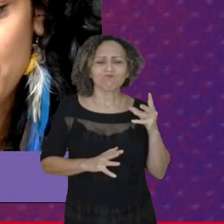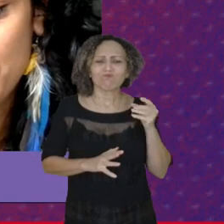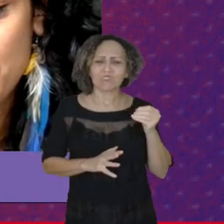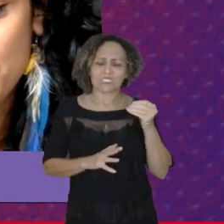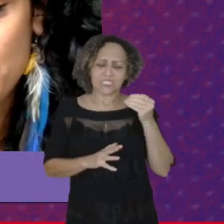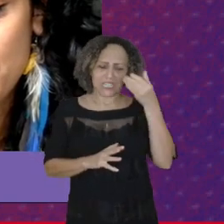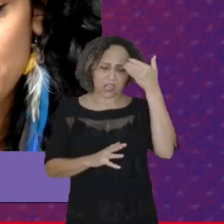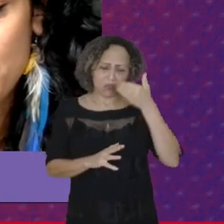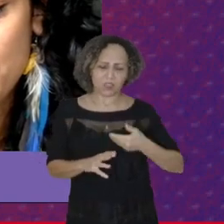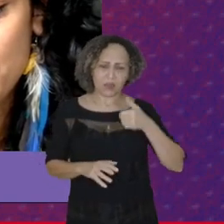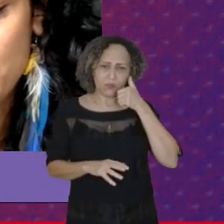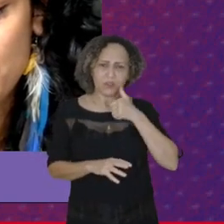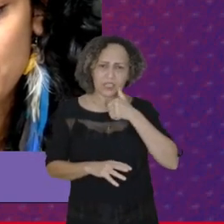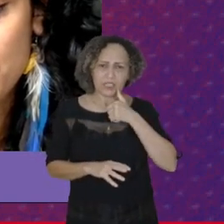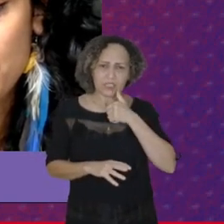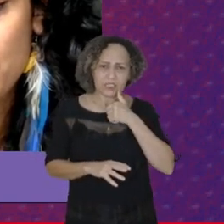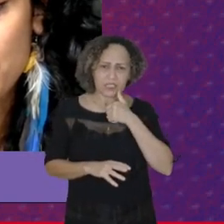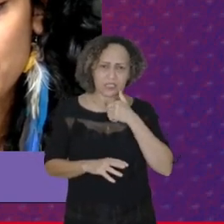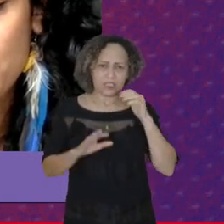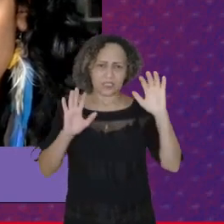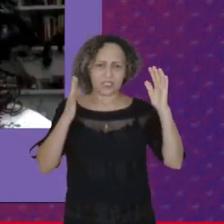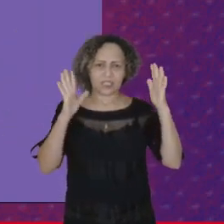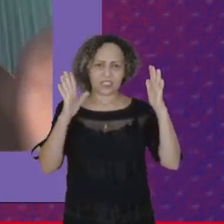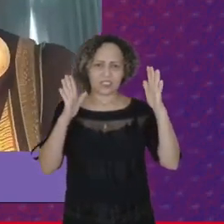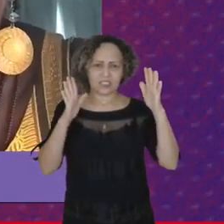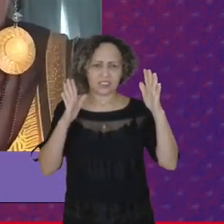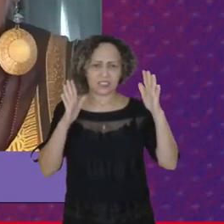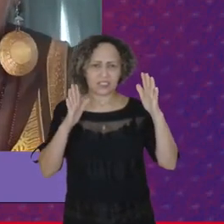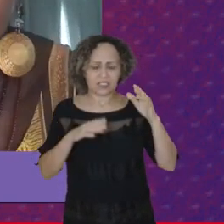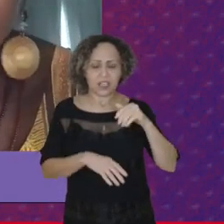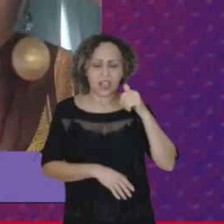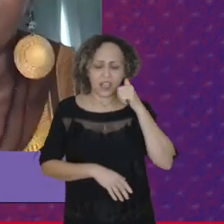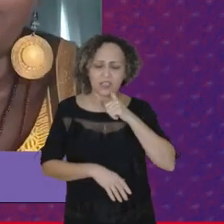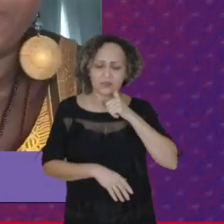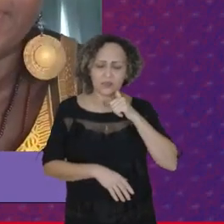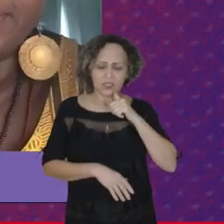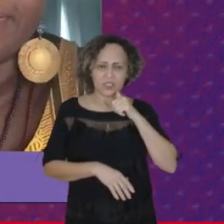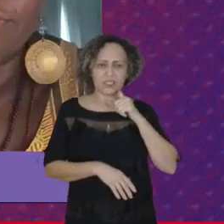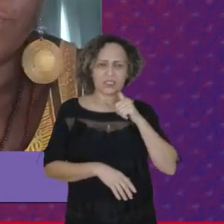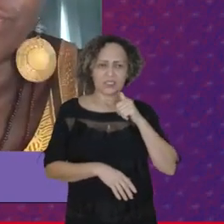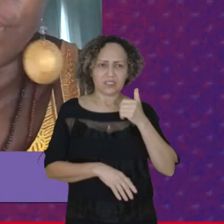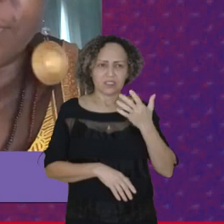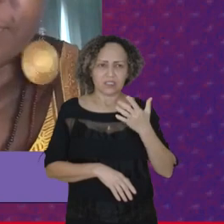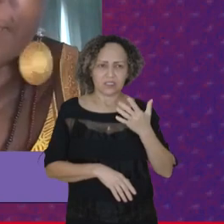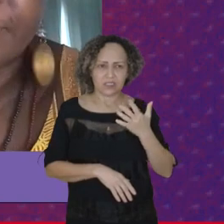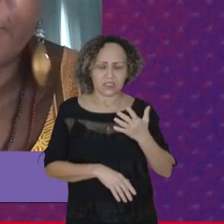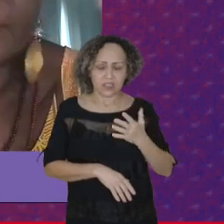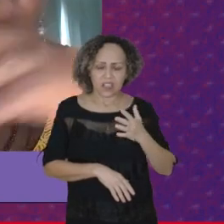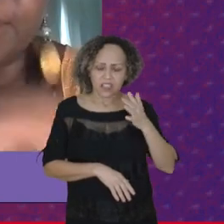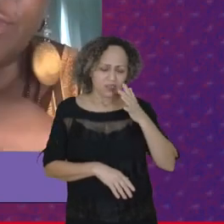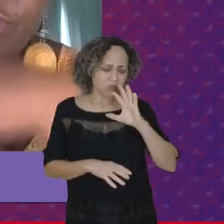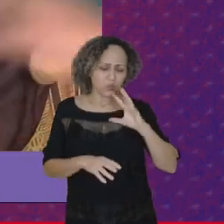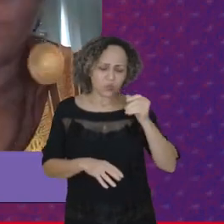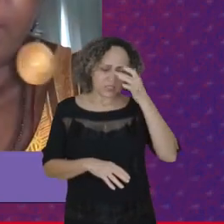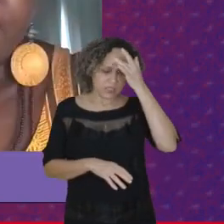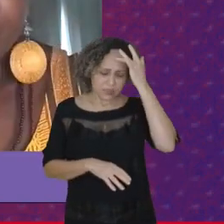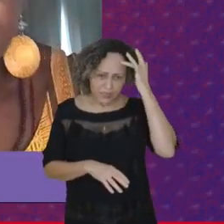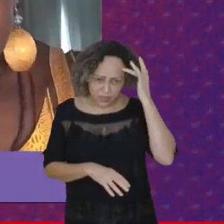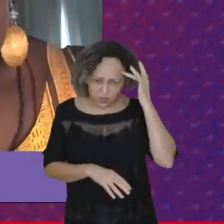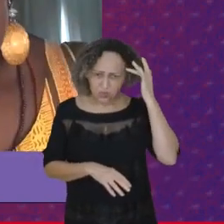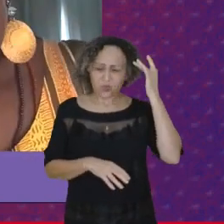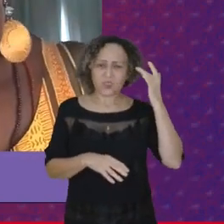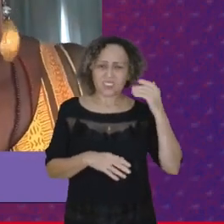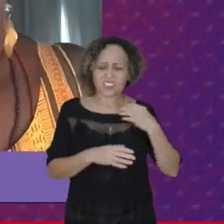Primeiro, eu quero sempre saudar os que nos antecederam, as que nos antecederam, que estão presentes, somos nós. Você tem toda